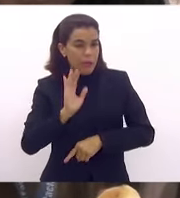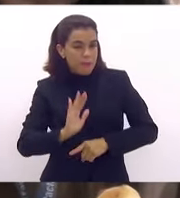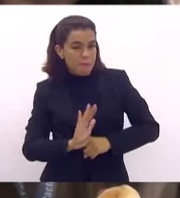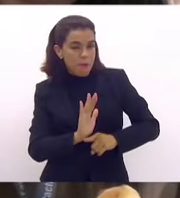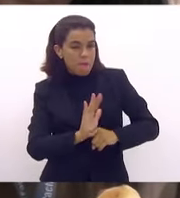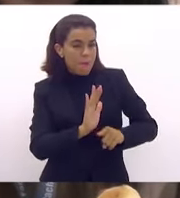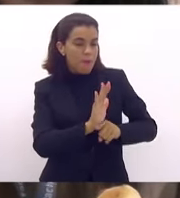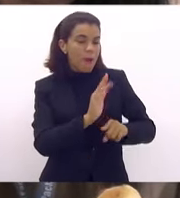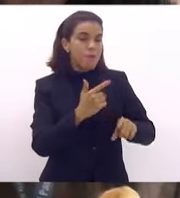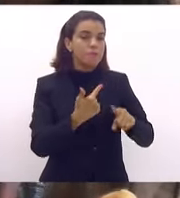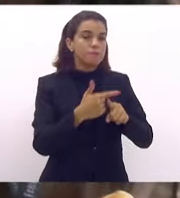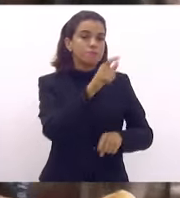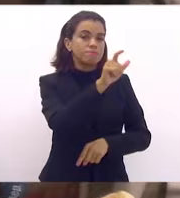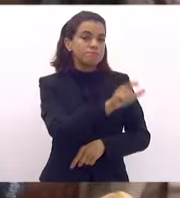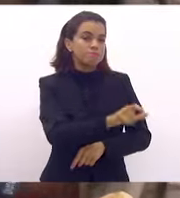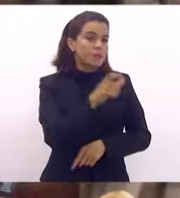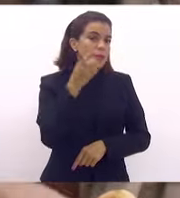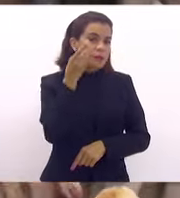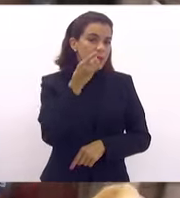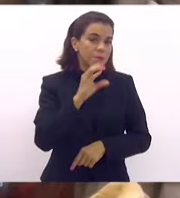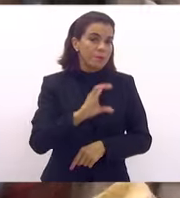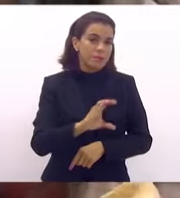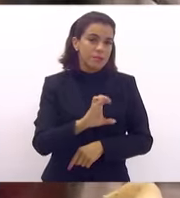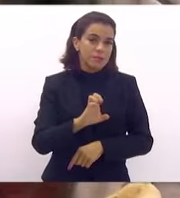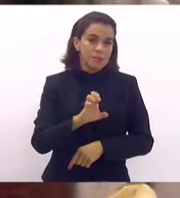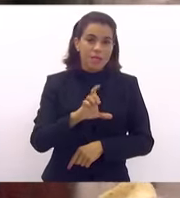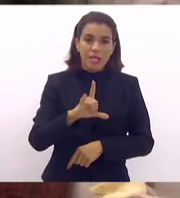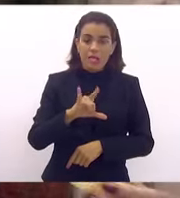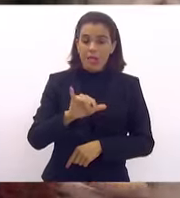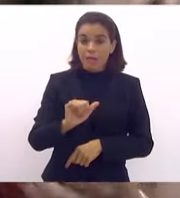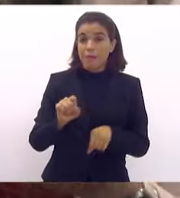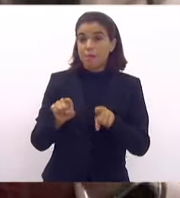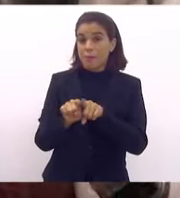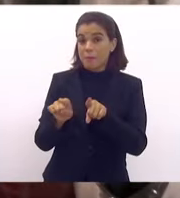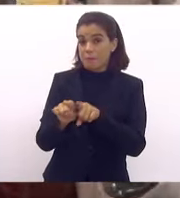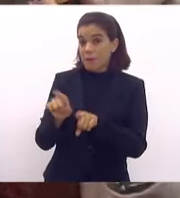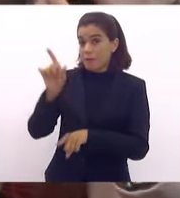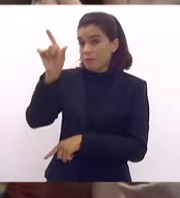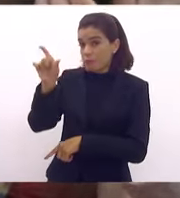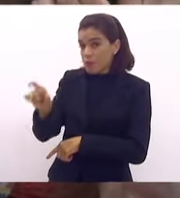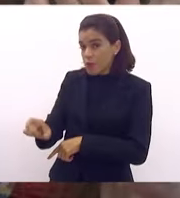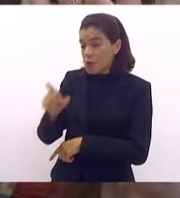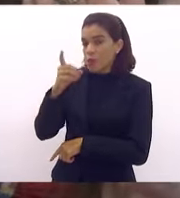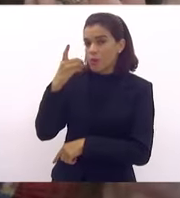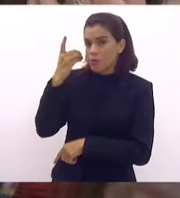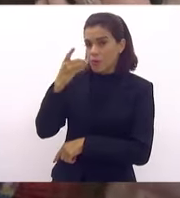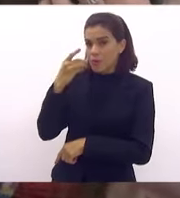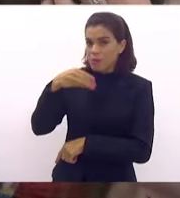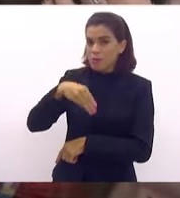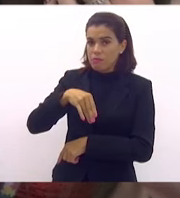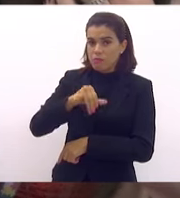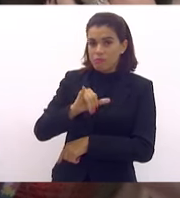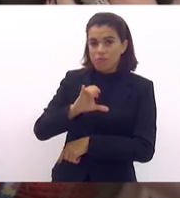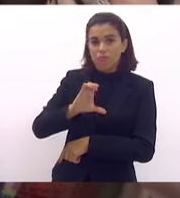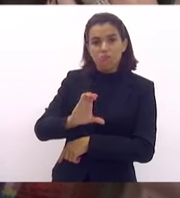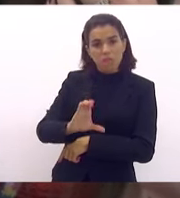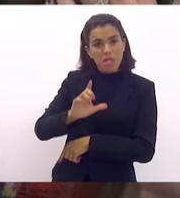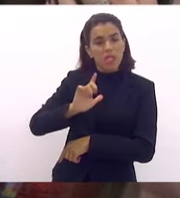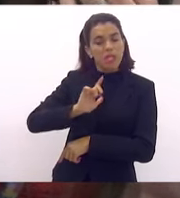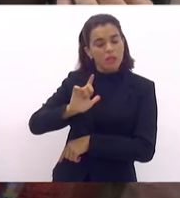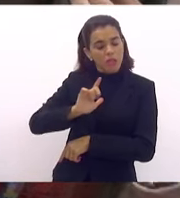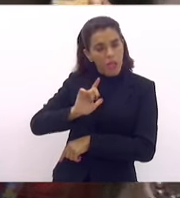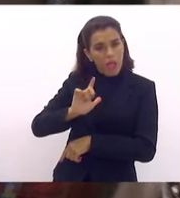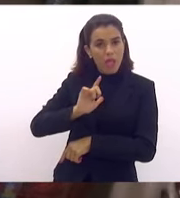preocupação dela também é importante. E acho que o deputado Mink tem toda a prerrogativa, como disse a deputada Célia,